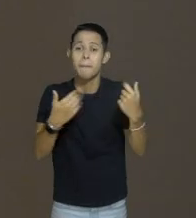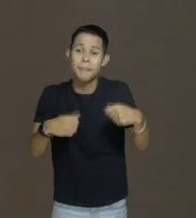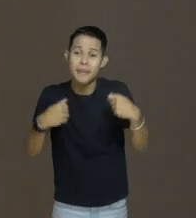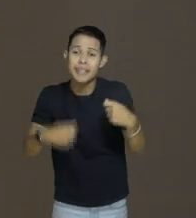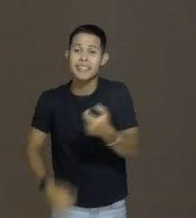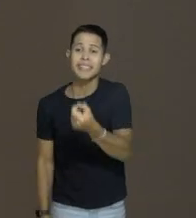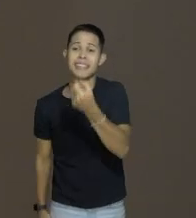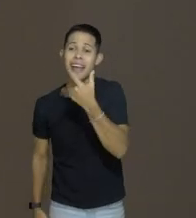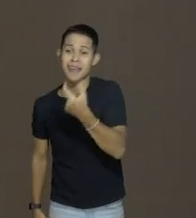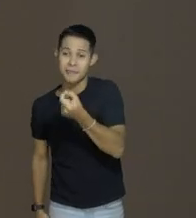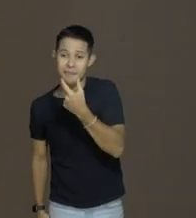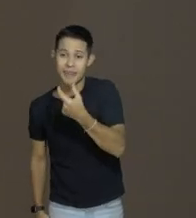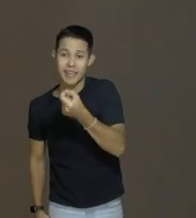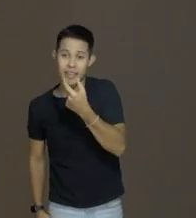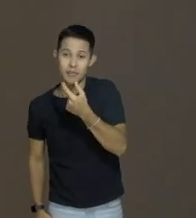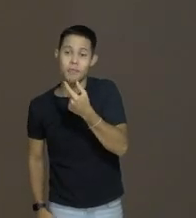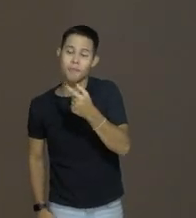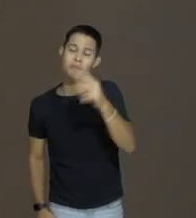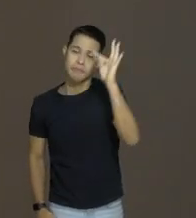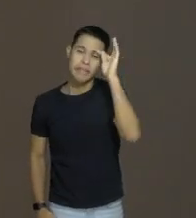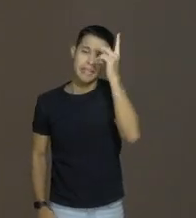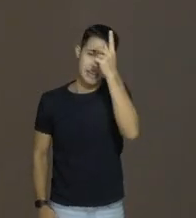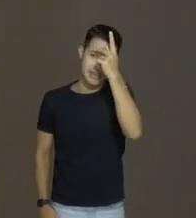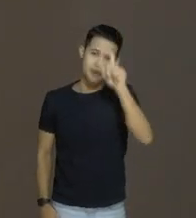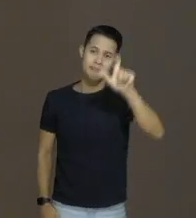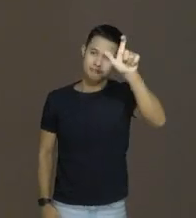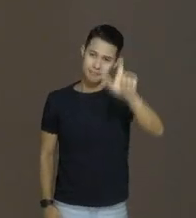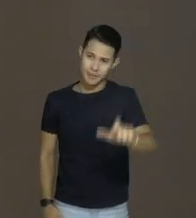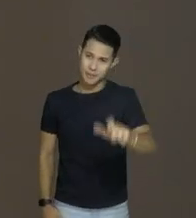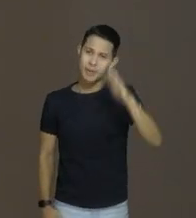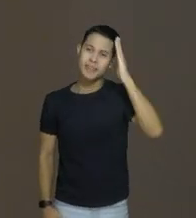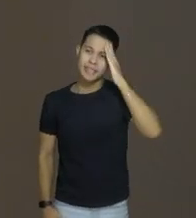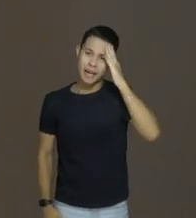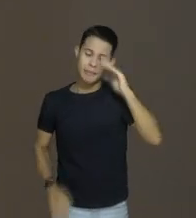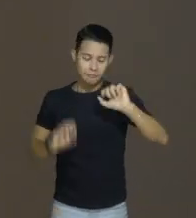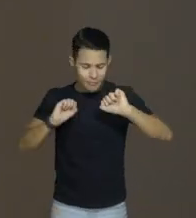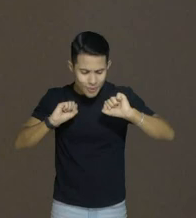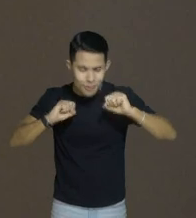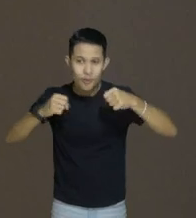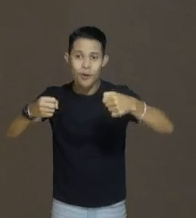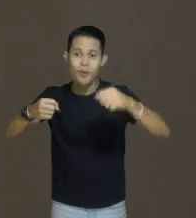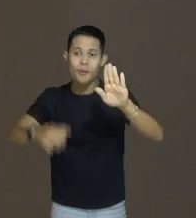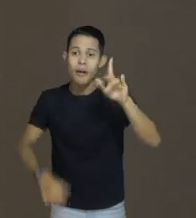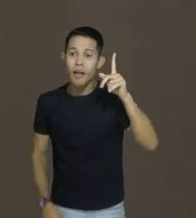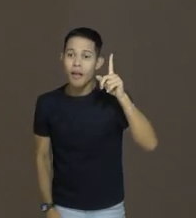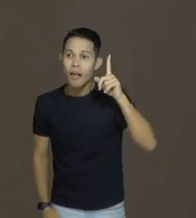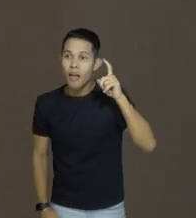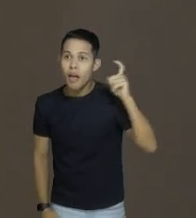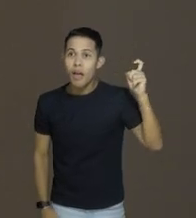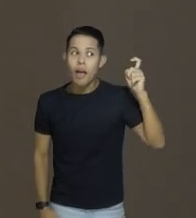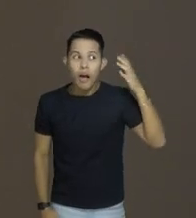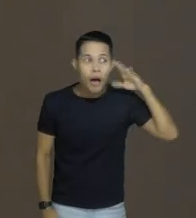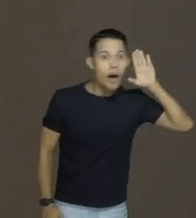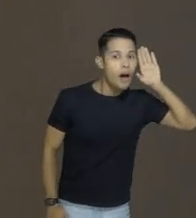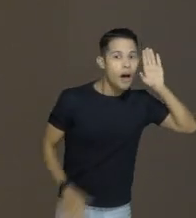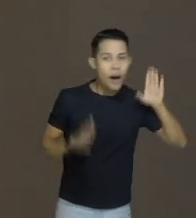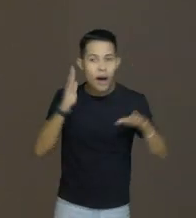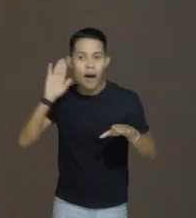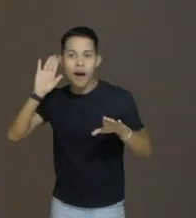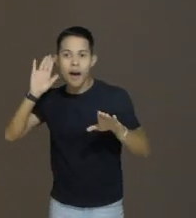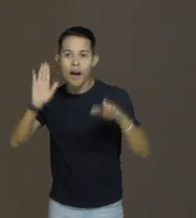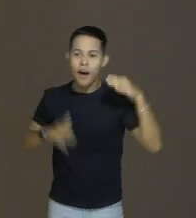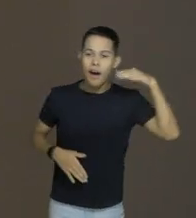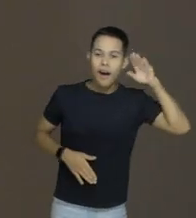até se esforça, mas qualquer barulho ela se perde, ela vai ficando para trás, ela erra por distração,